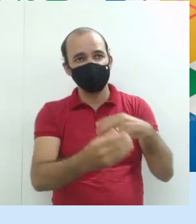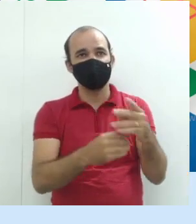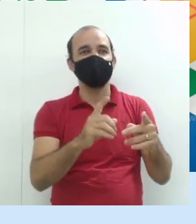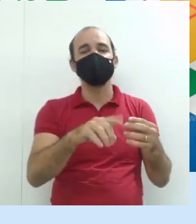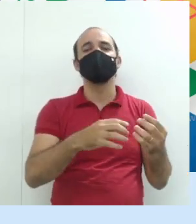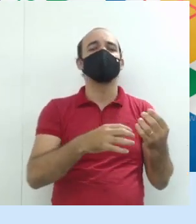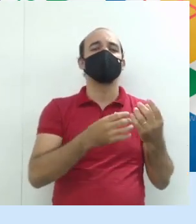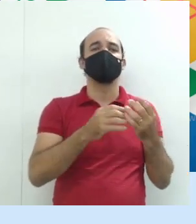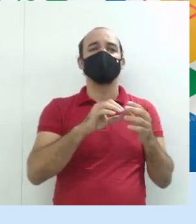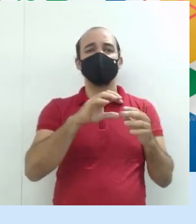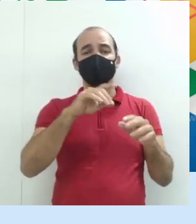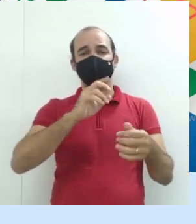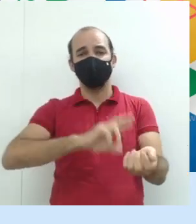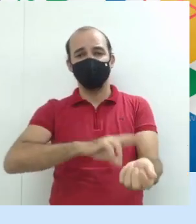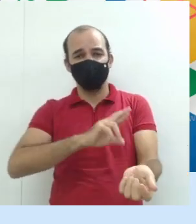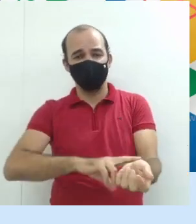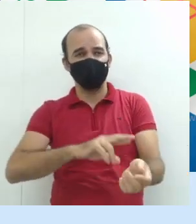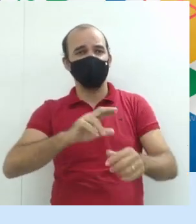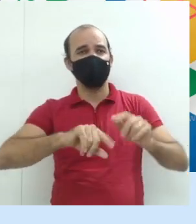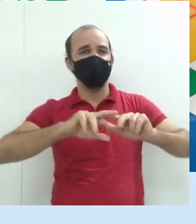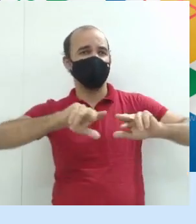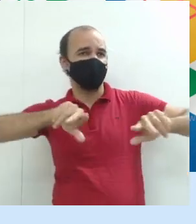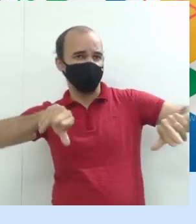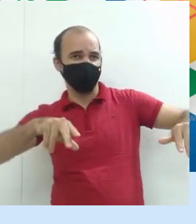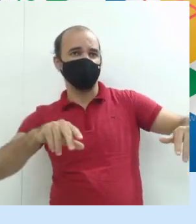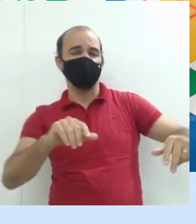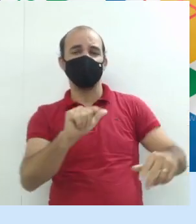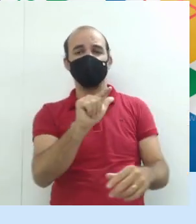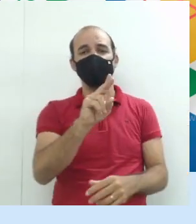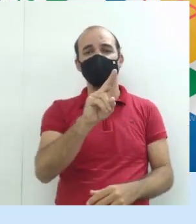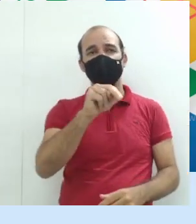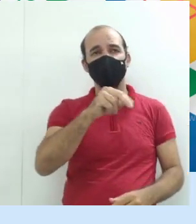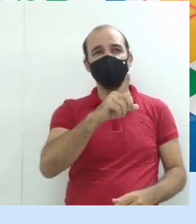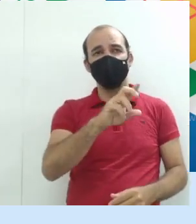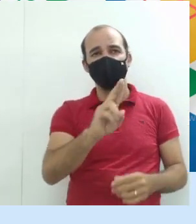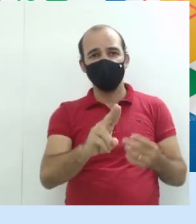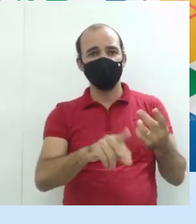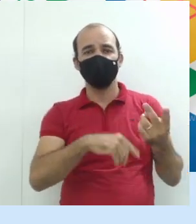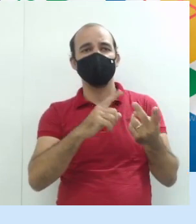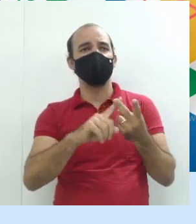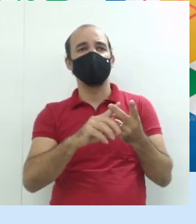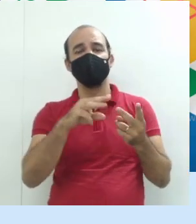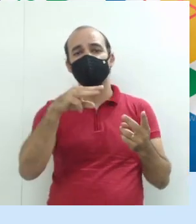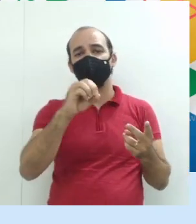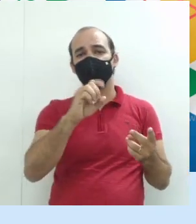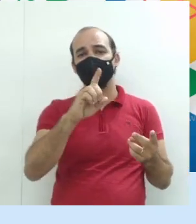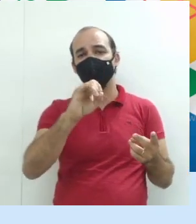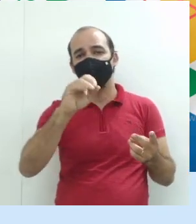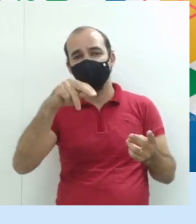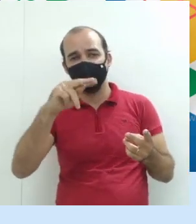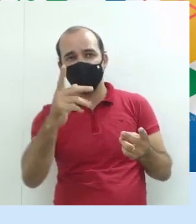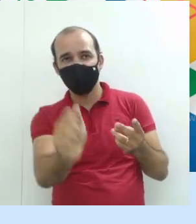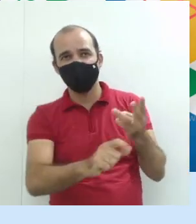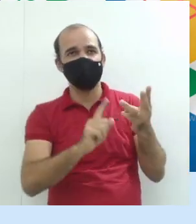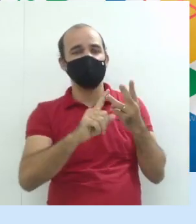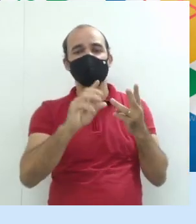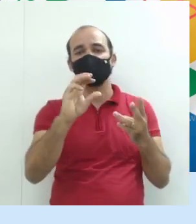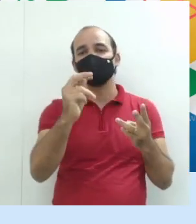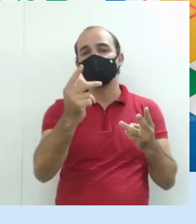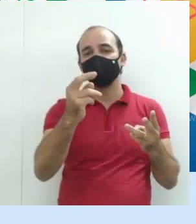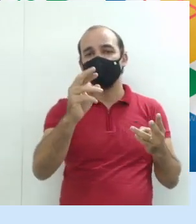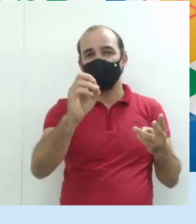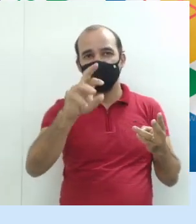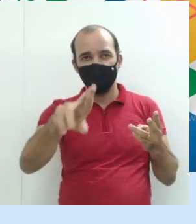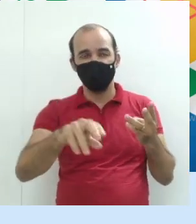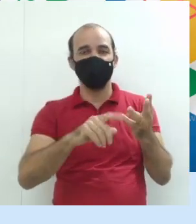choro, o maxixe e o samba-canção. Alguns deles ganharam espaços como ritmo musical e outros como dança, como